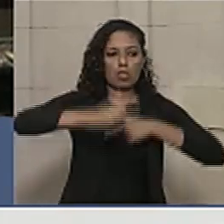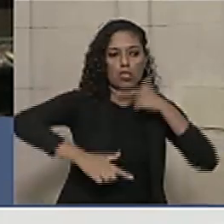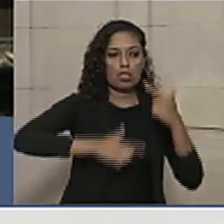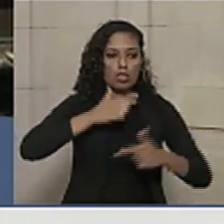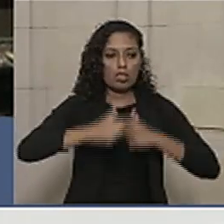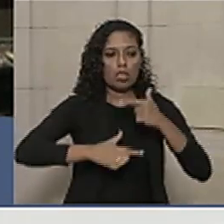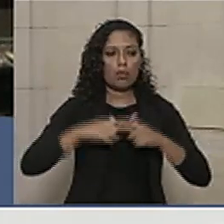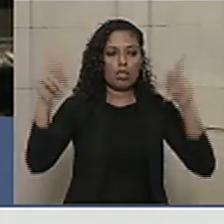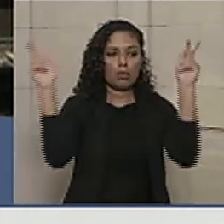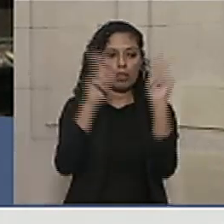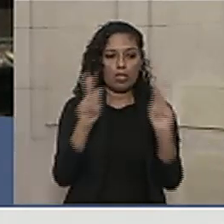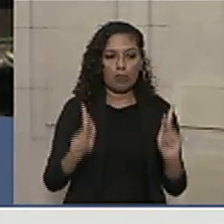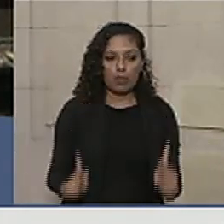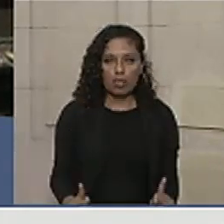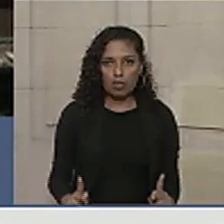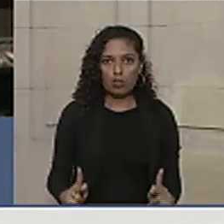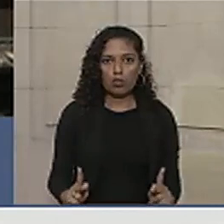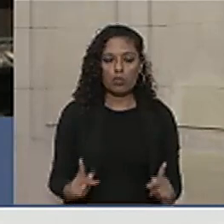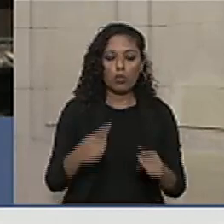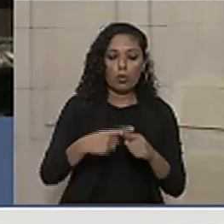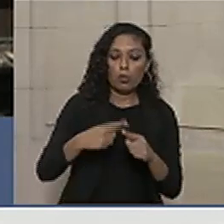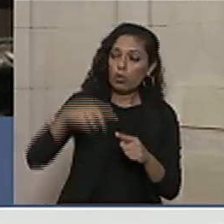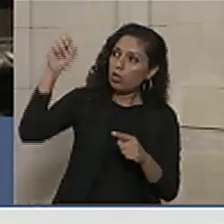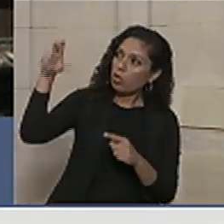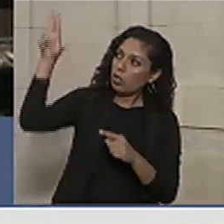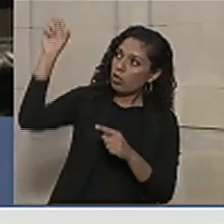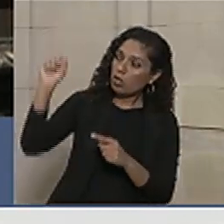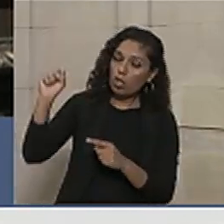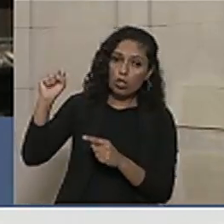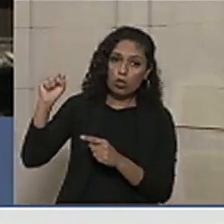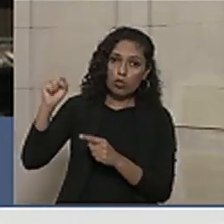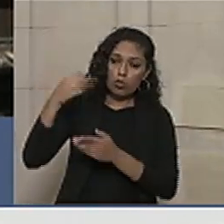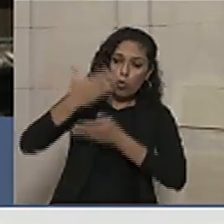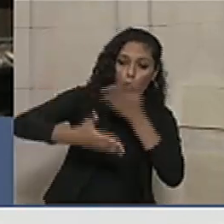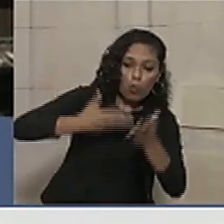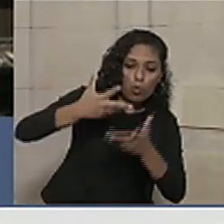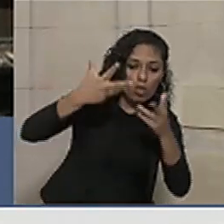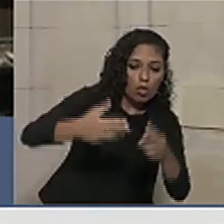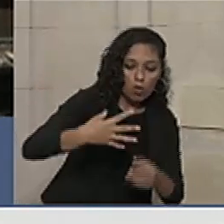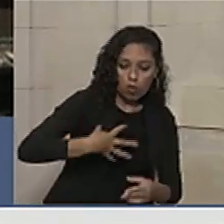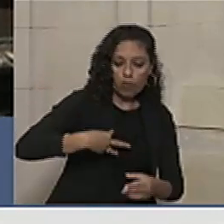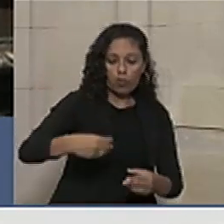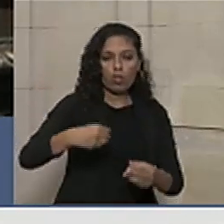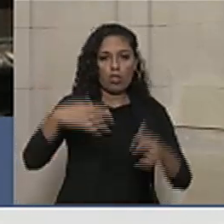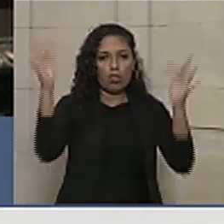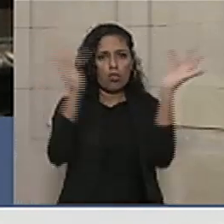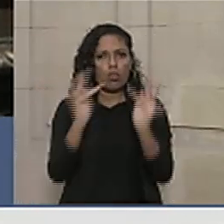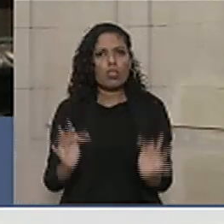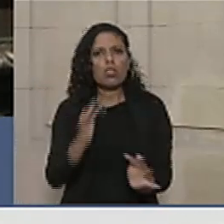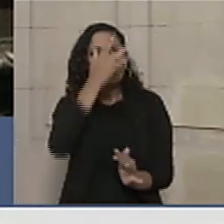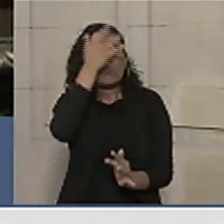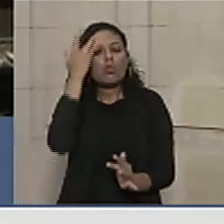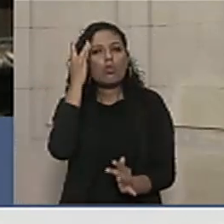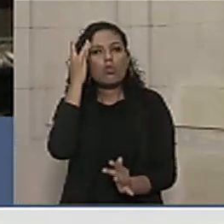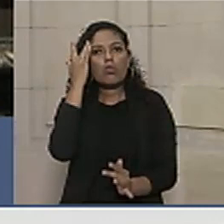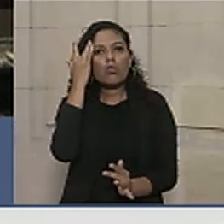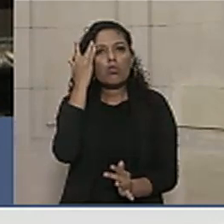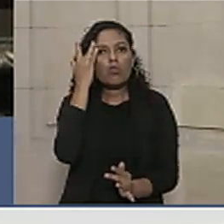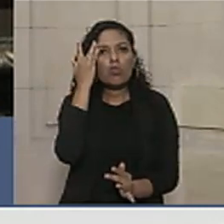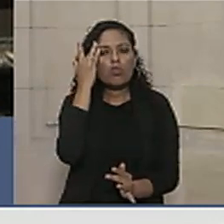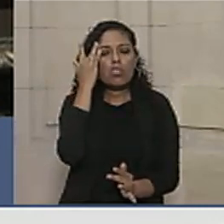trabalham pela paz, pois Deus a tratará como seus filhos. Felizes as pessoas que